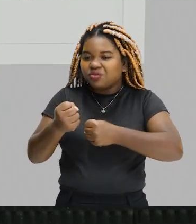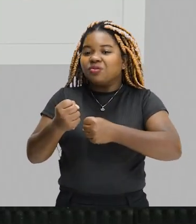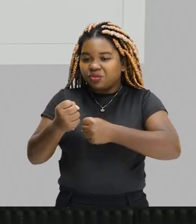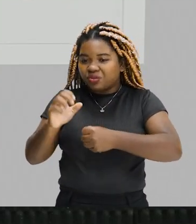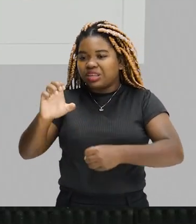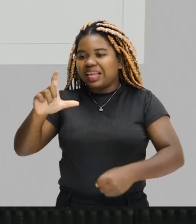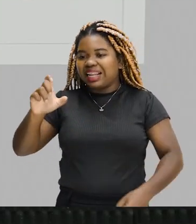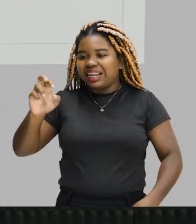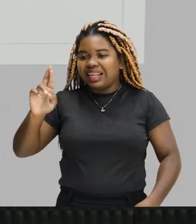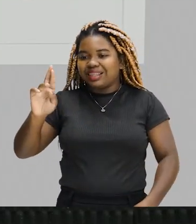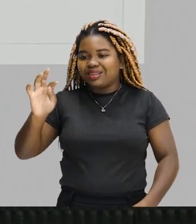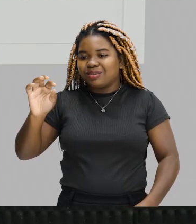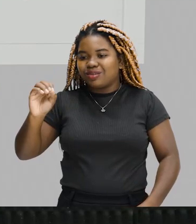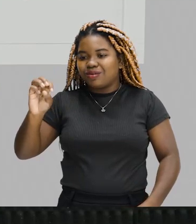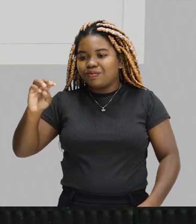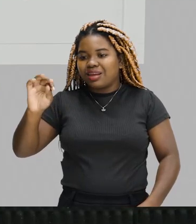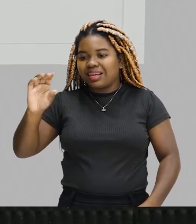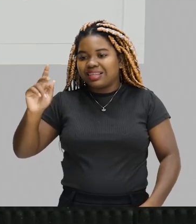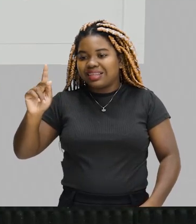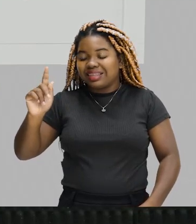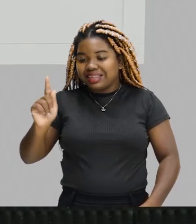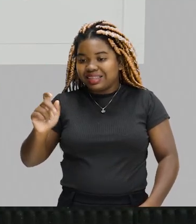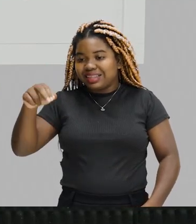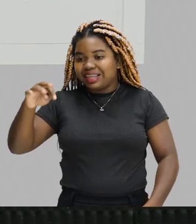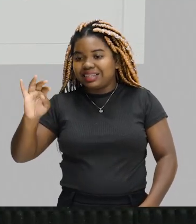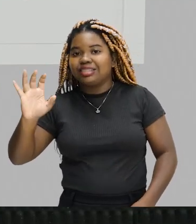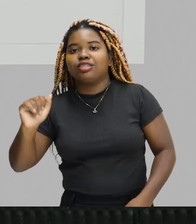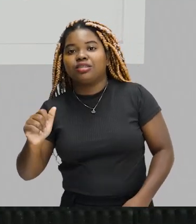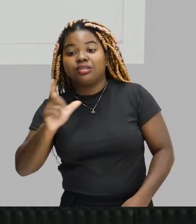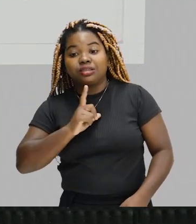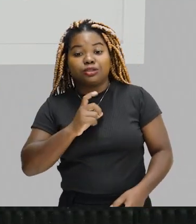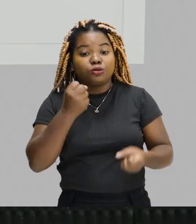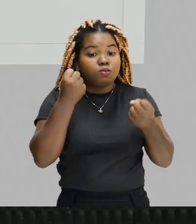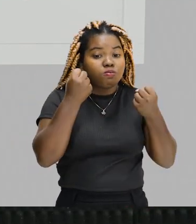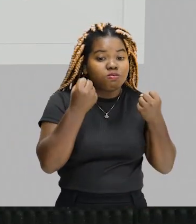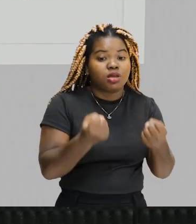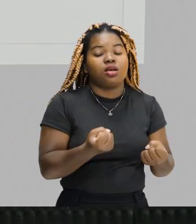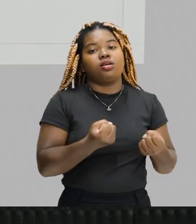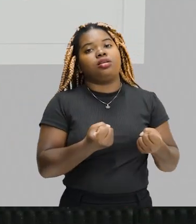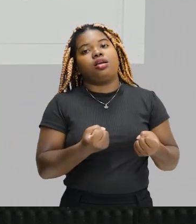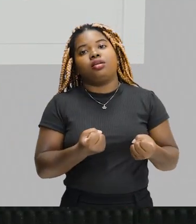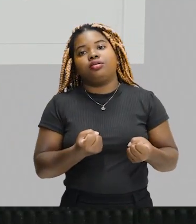que atuam no núcleo atômico, elas são muito intensas. Então nós